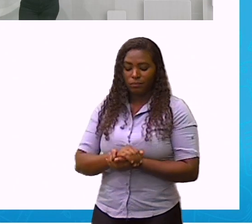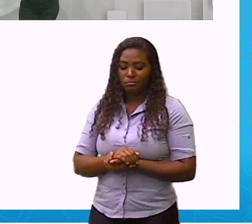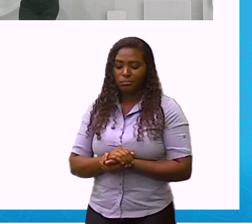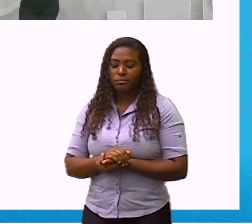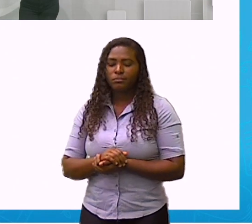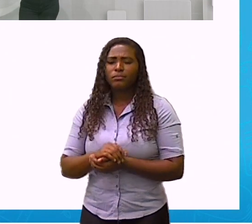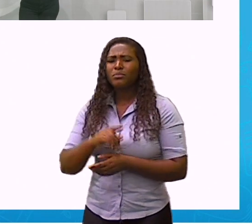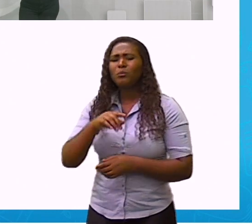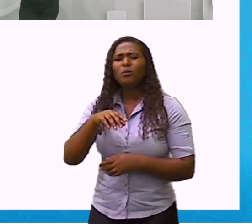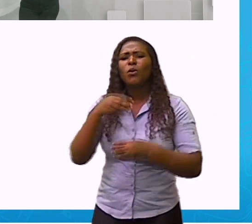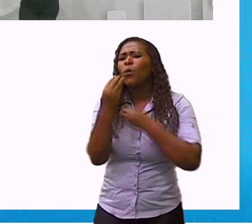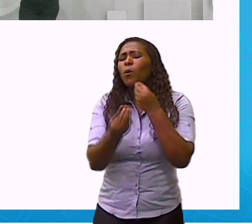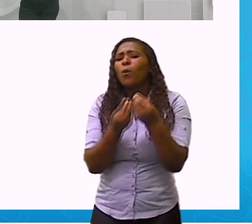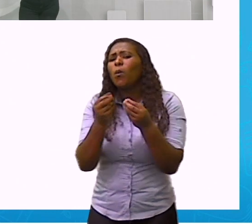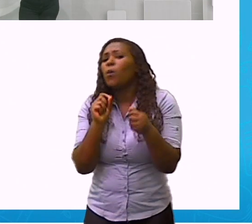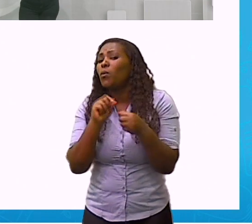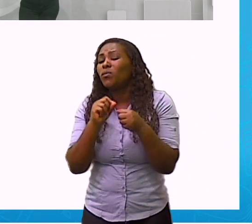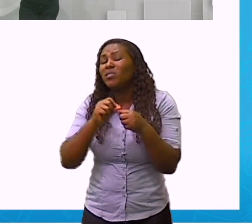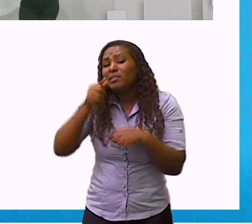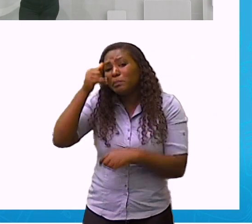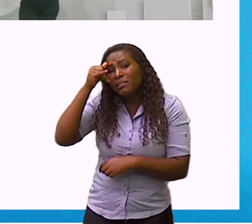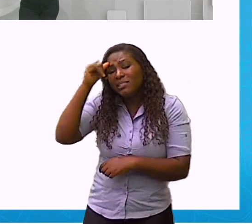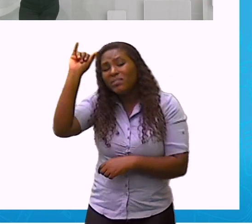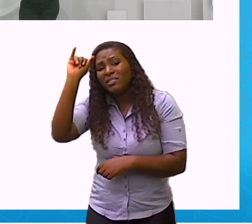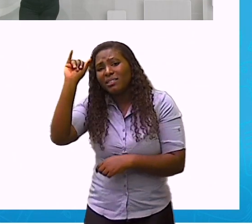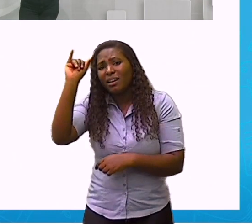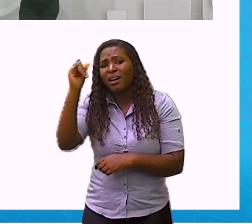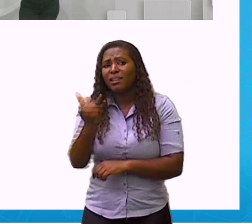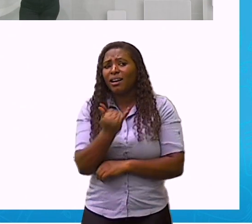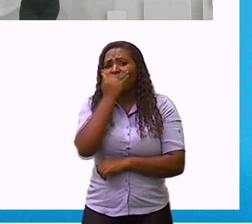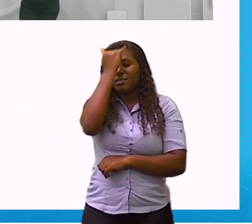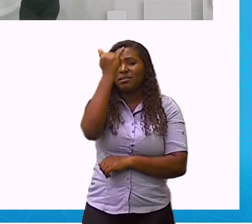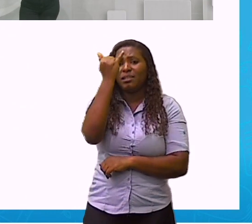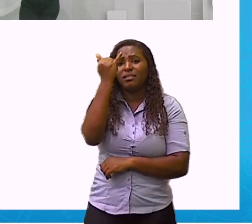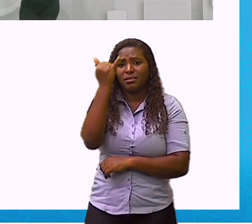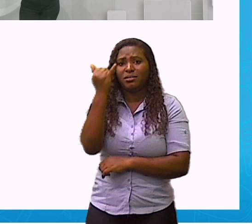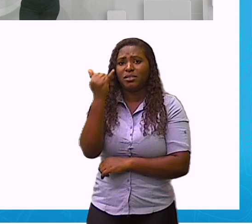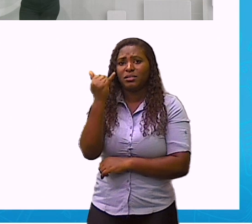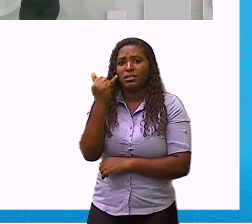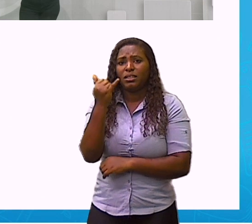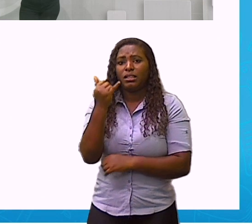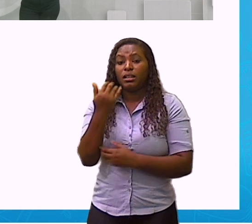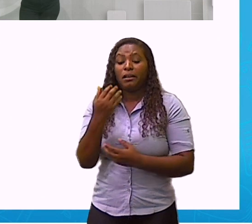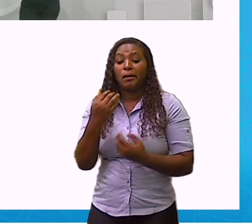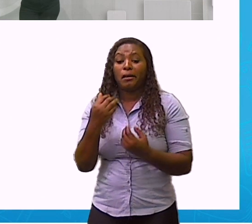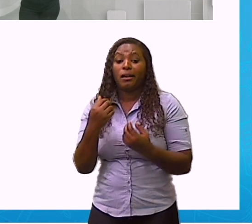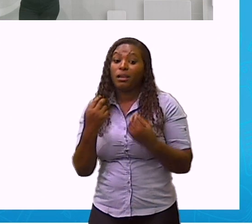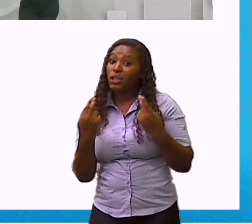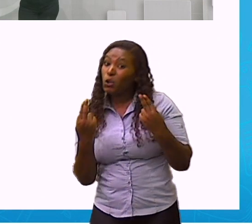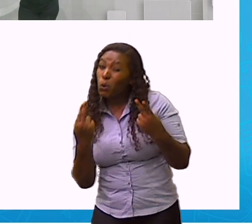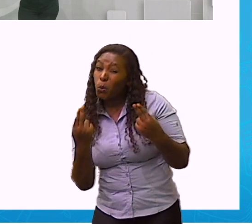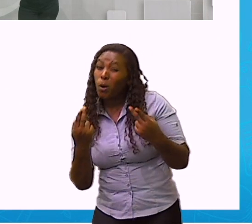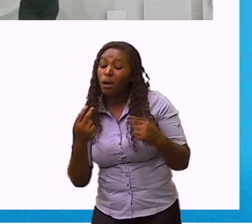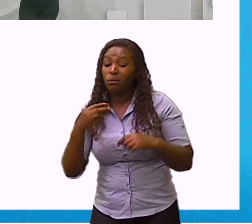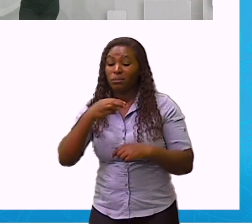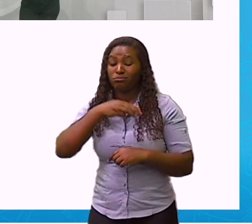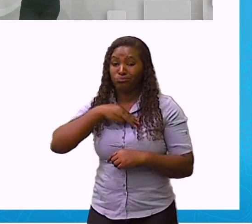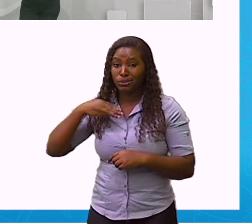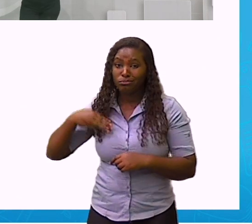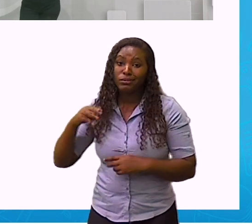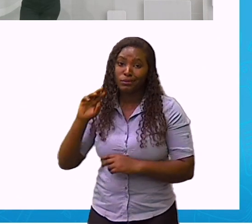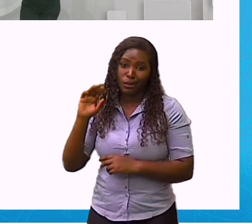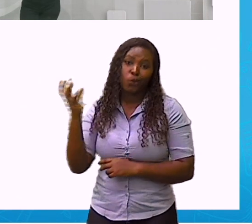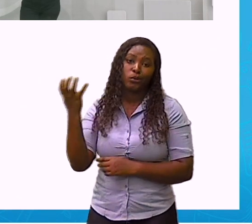acontecido em Mariana sejam evitados, é muito importante que sejam feitas análises detalhadas